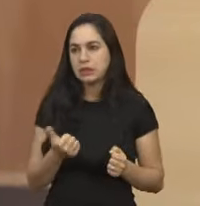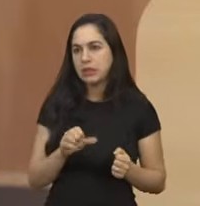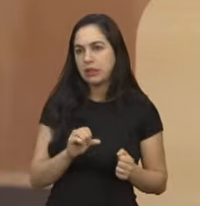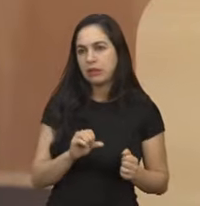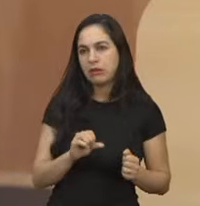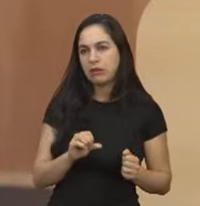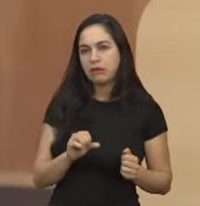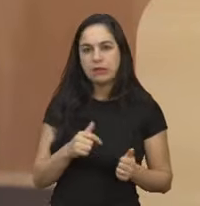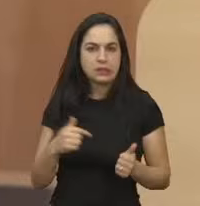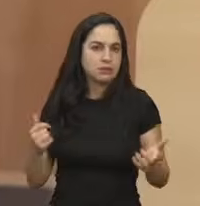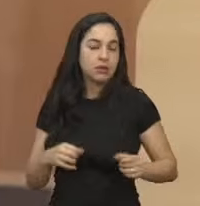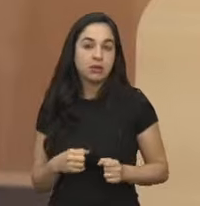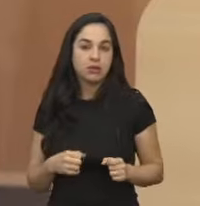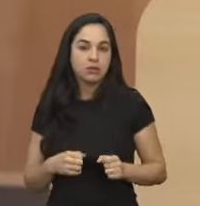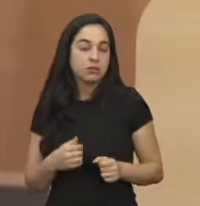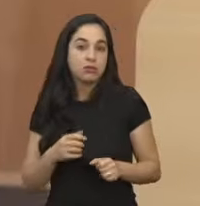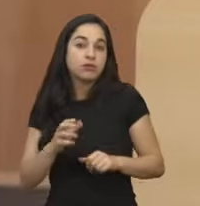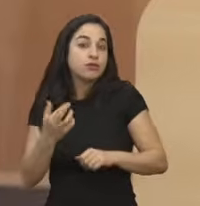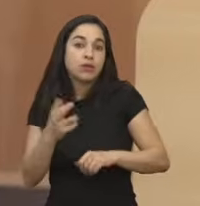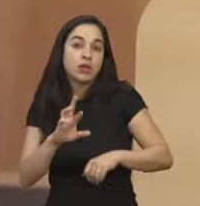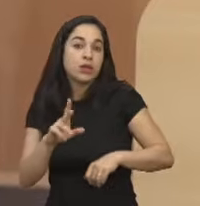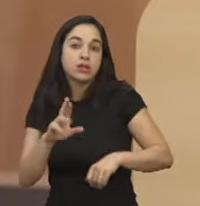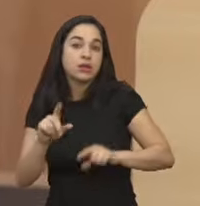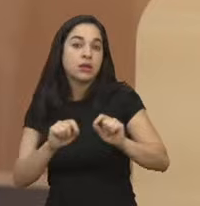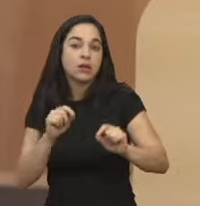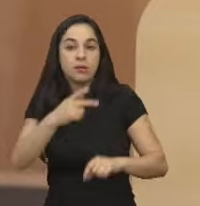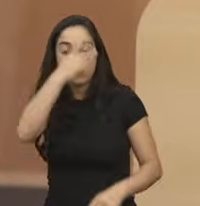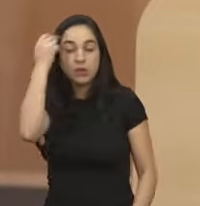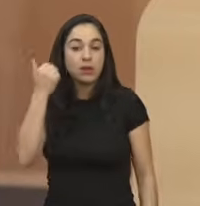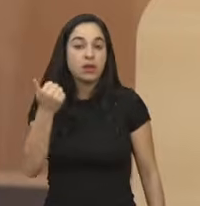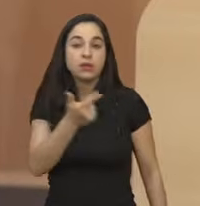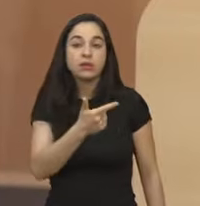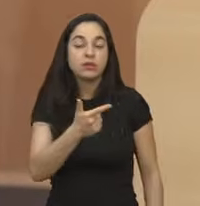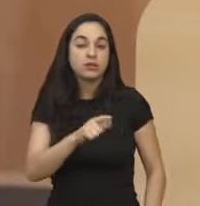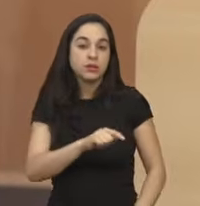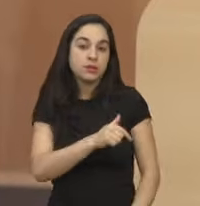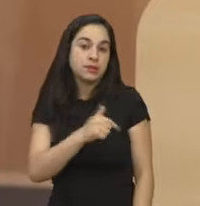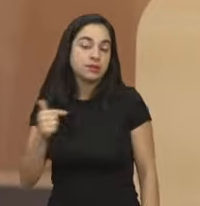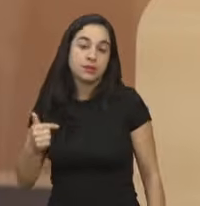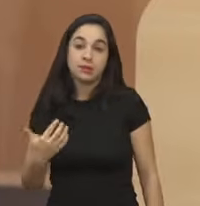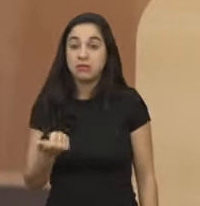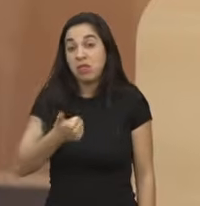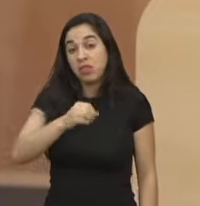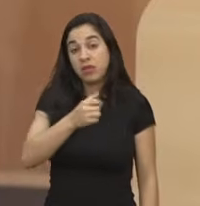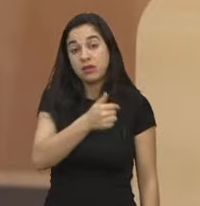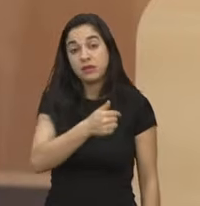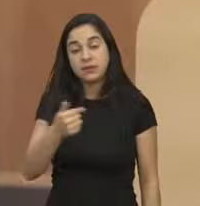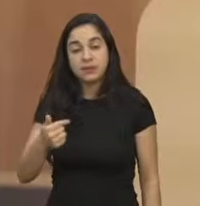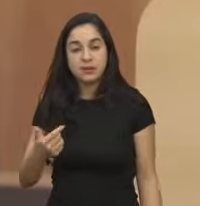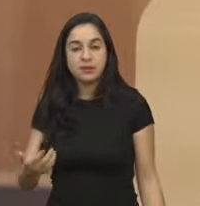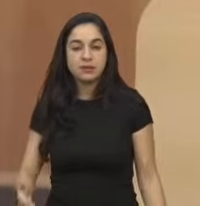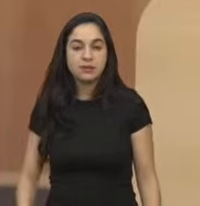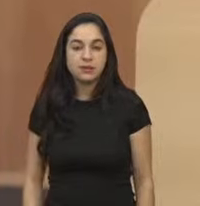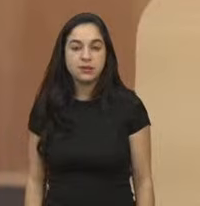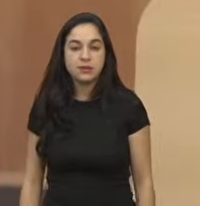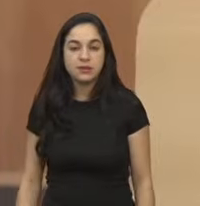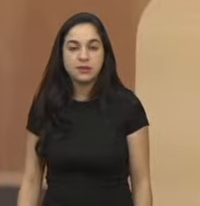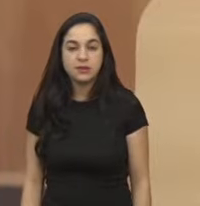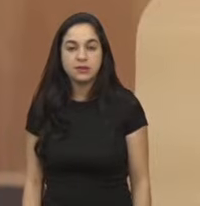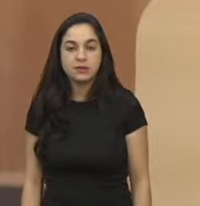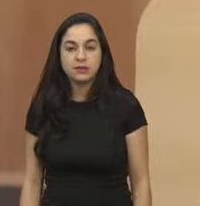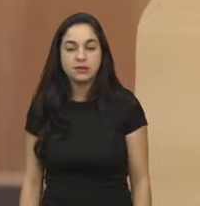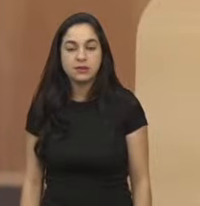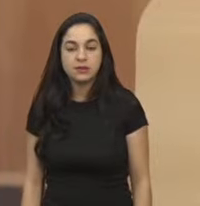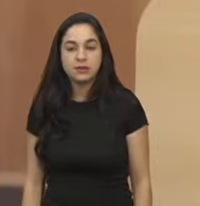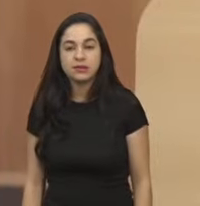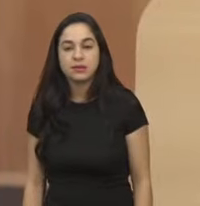muda se é a mesma pessoa lá para aquele bebê que estava com 12 semanas, com 10? É a mesma pessoa, só mudou a idade, só mudou o tamanho,